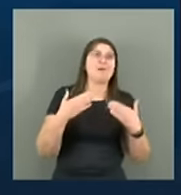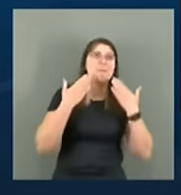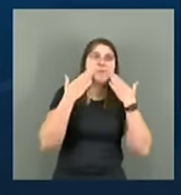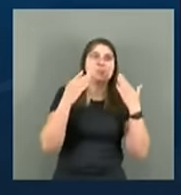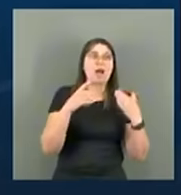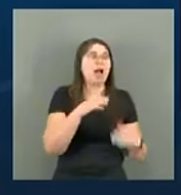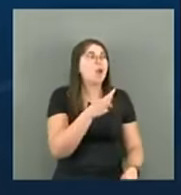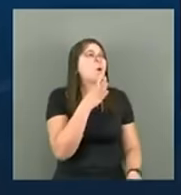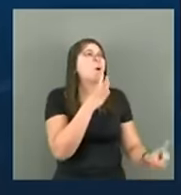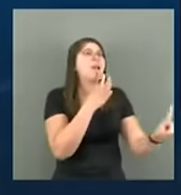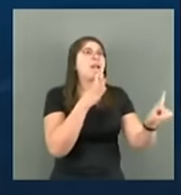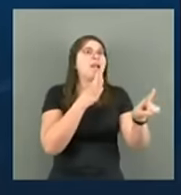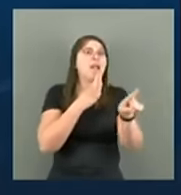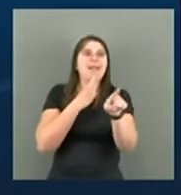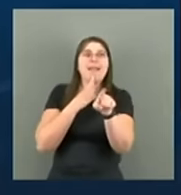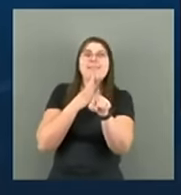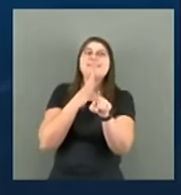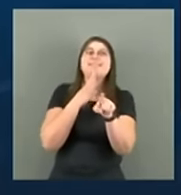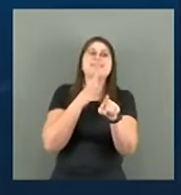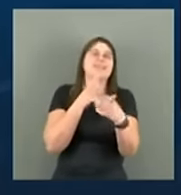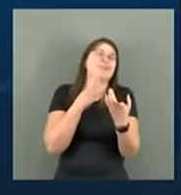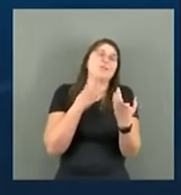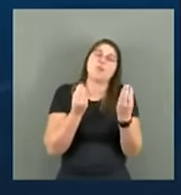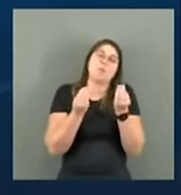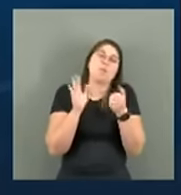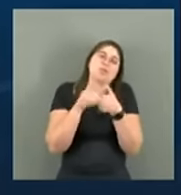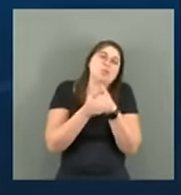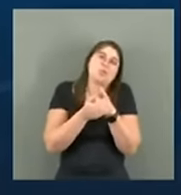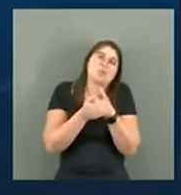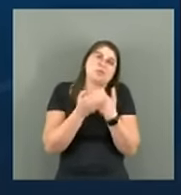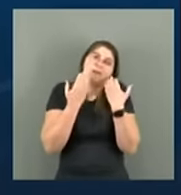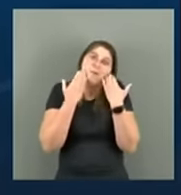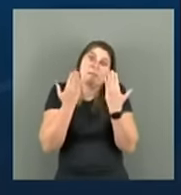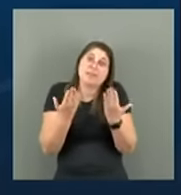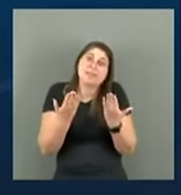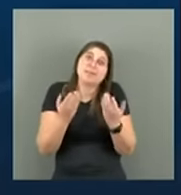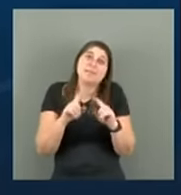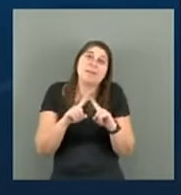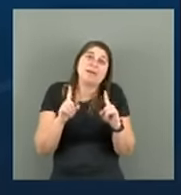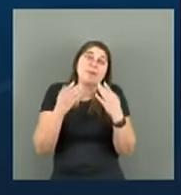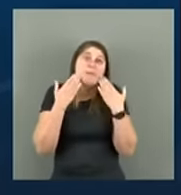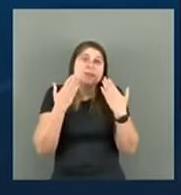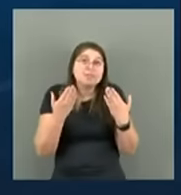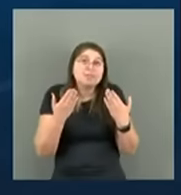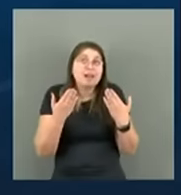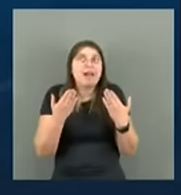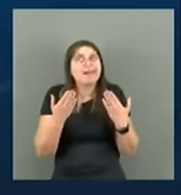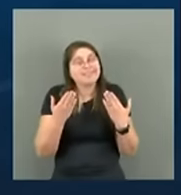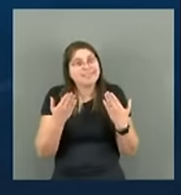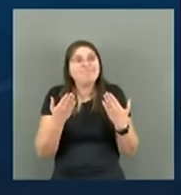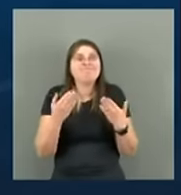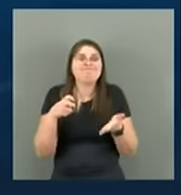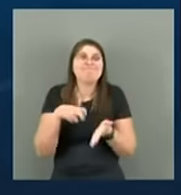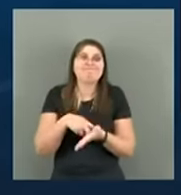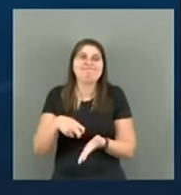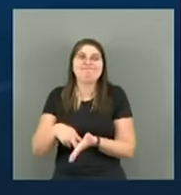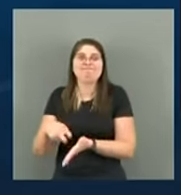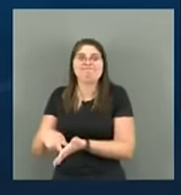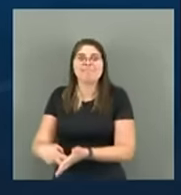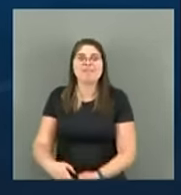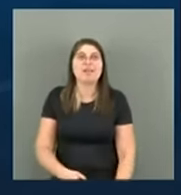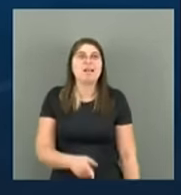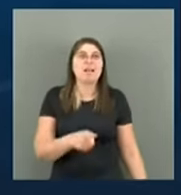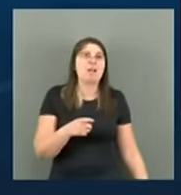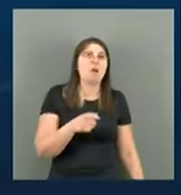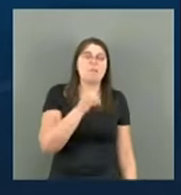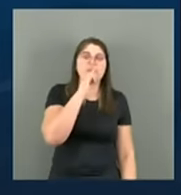mundo começou a saber quem era o Ilha Rogato, aí não tinha como mais esconder. Aí eu comecei a aparecer um pouquinho. Aí quando eu apareci, eu comecei a cair. E aí eu fui pro TJ,